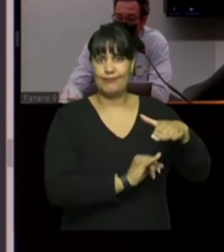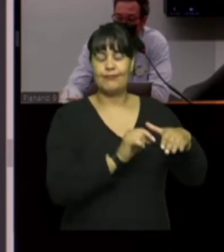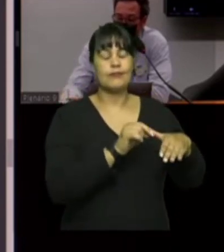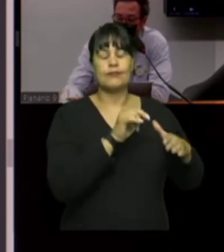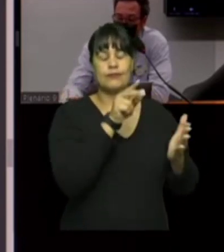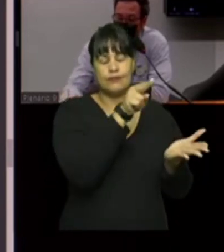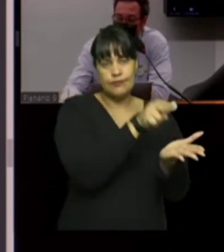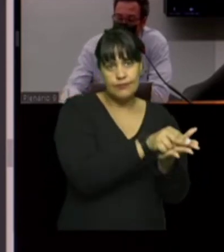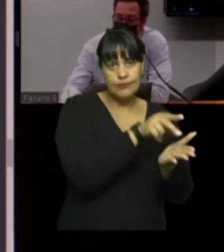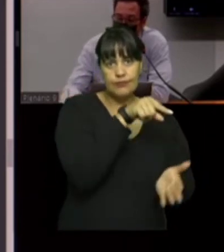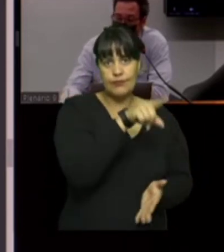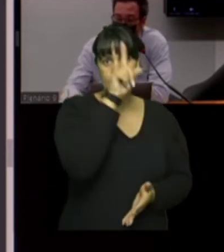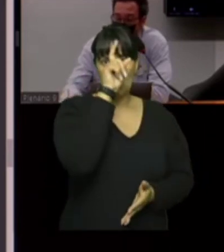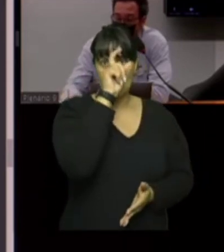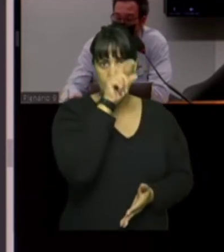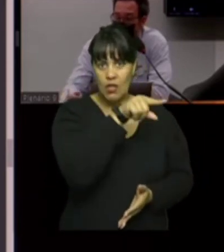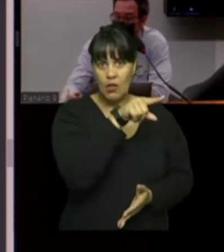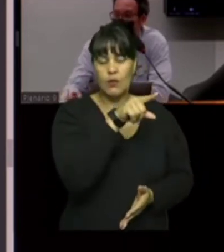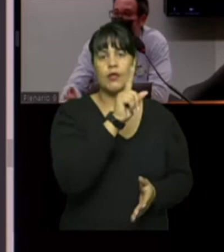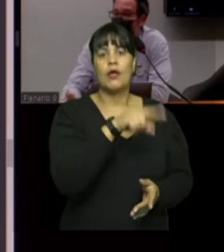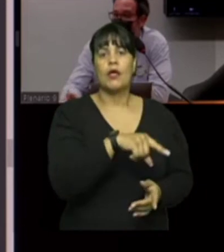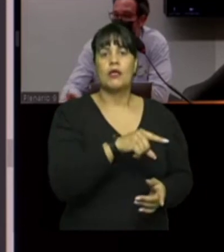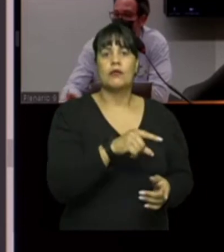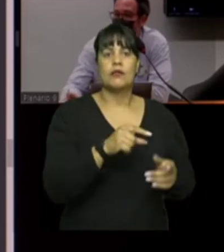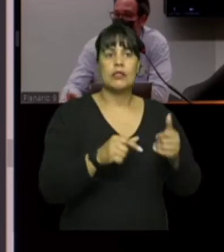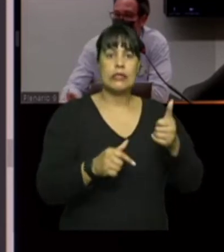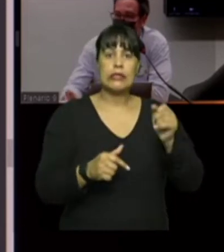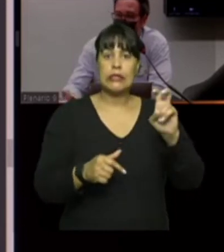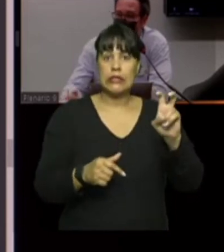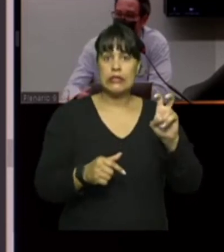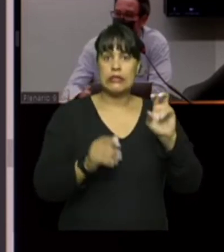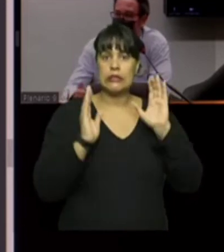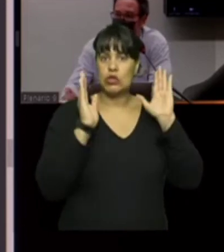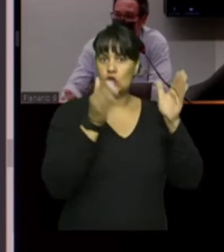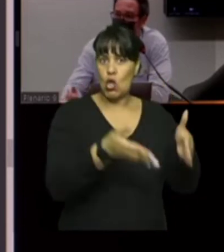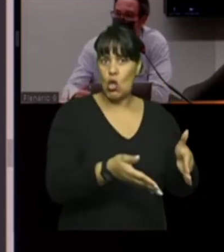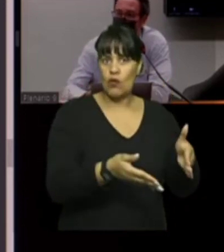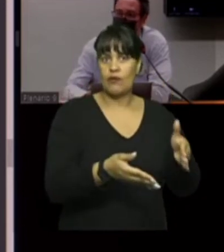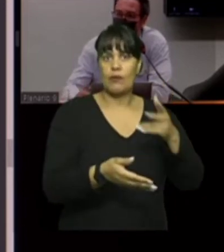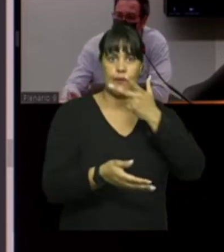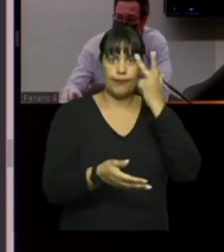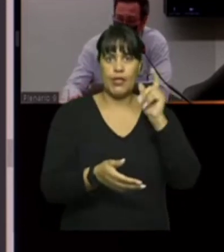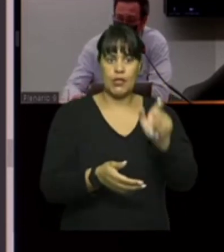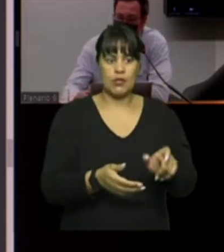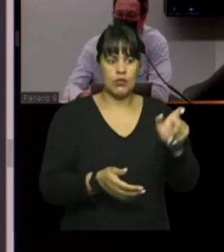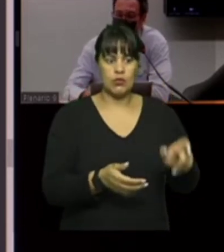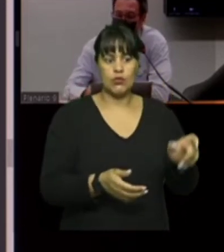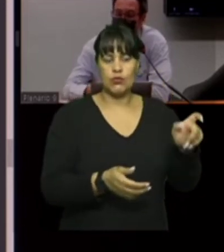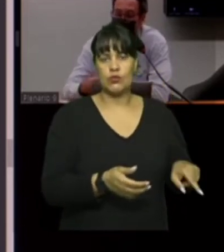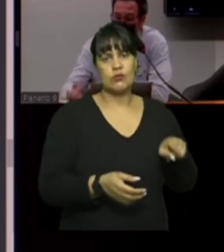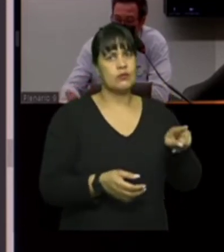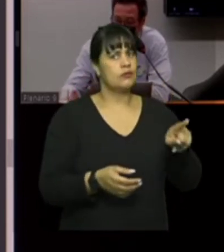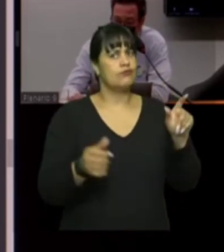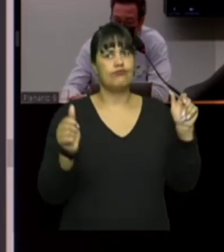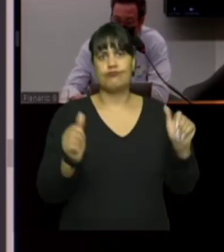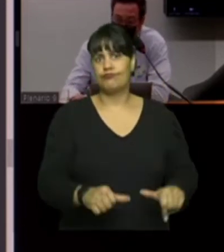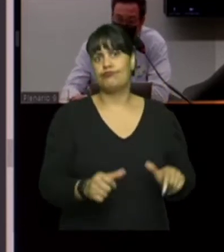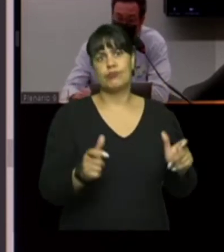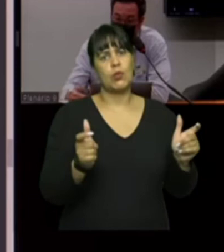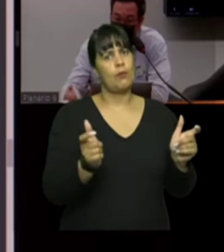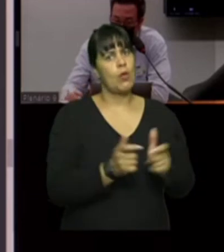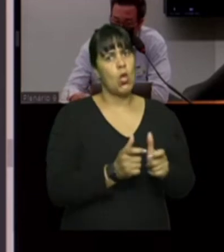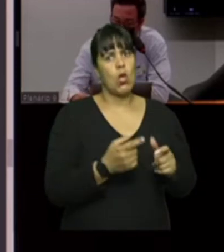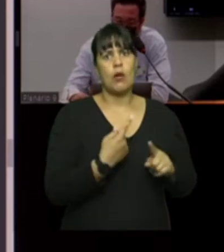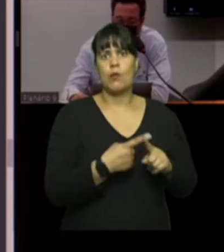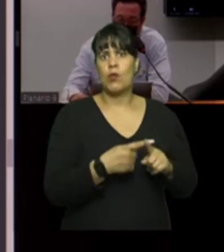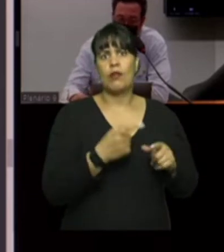psiquiátrico, foi direcionado para 15 novas pessoas, o que é um número completamente inexpressivo, dada o